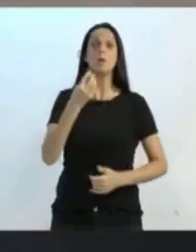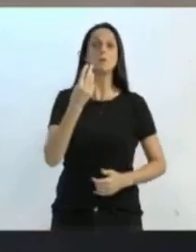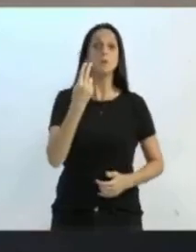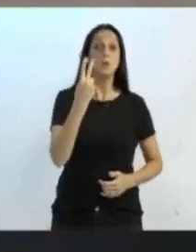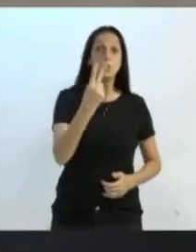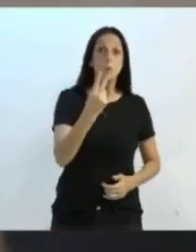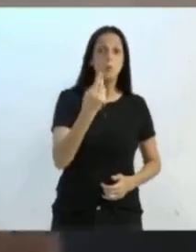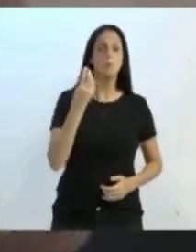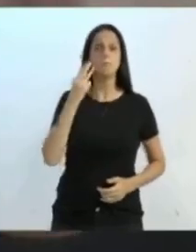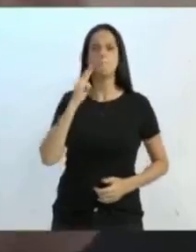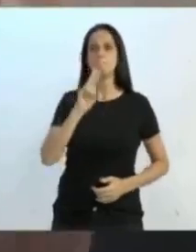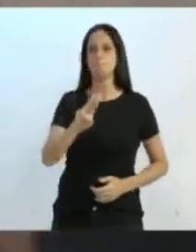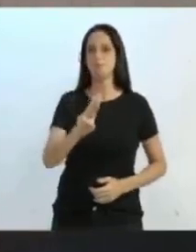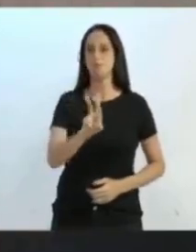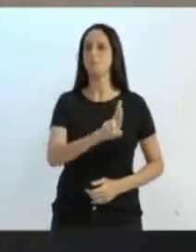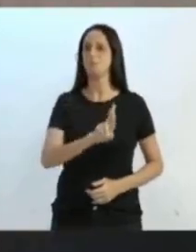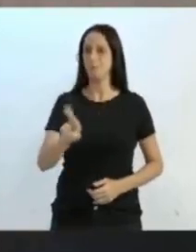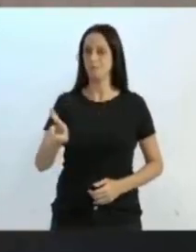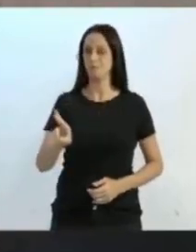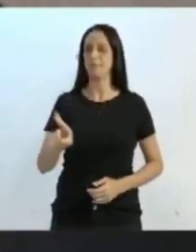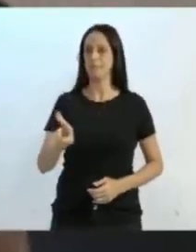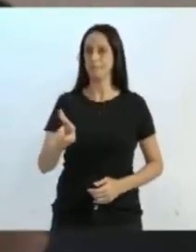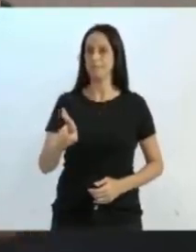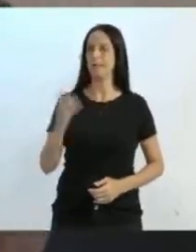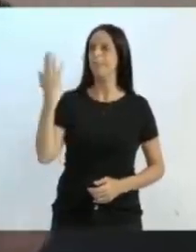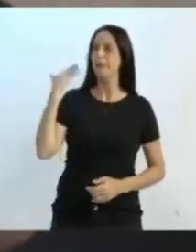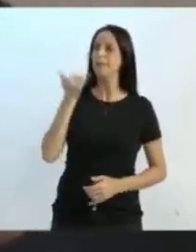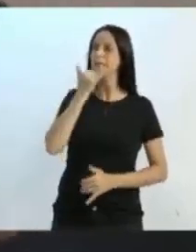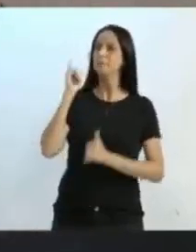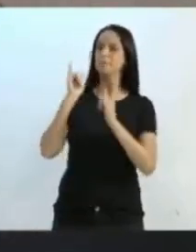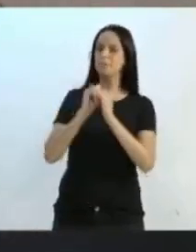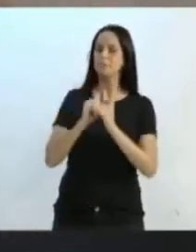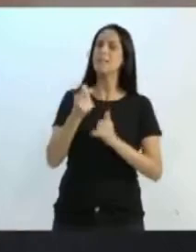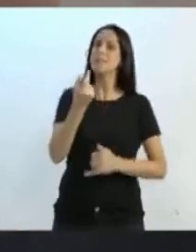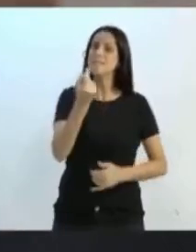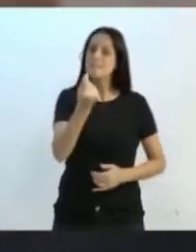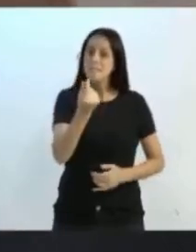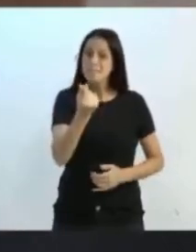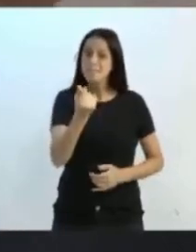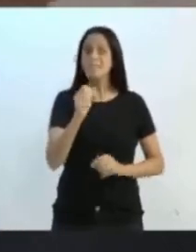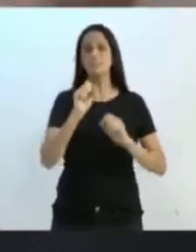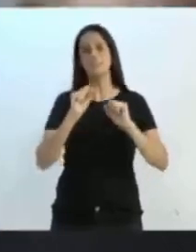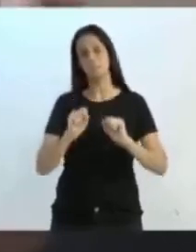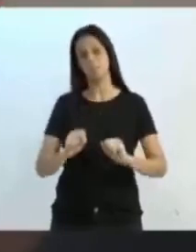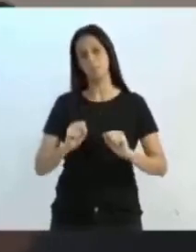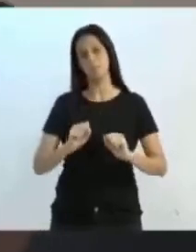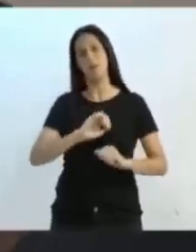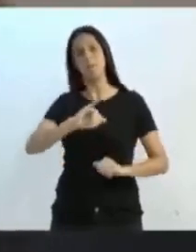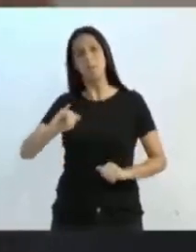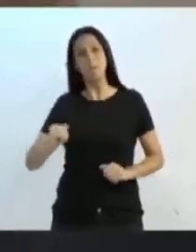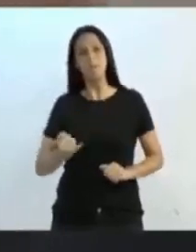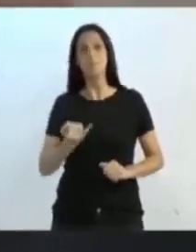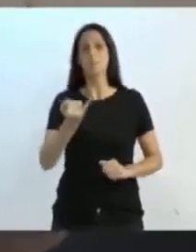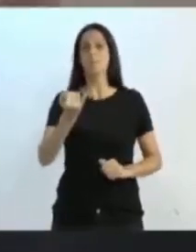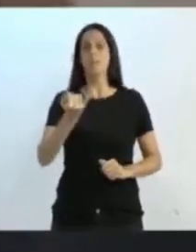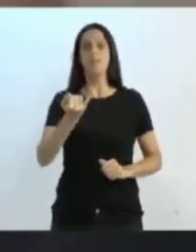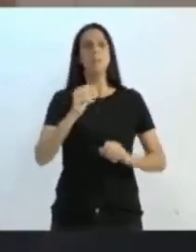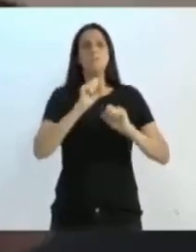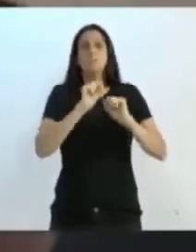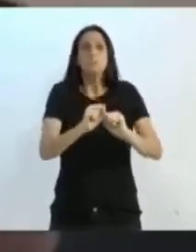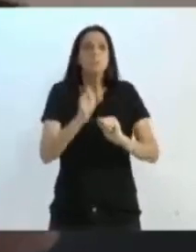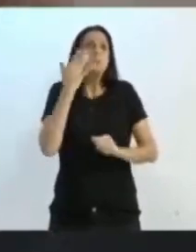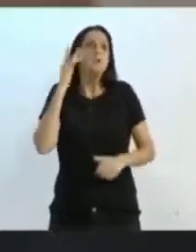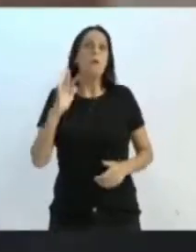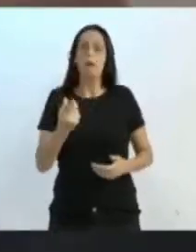bilhões. Perdão de dívida. Esse dinheiro, sim, poderia ser revertido, a própria igreja poderia reverter